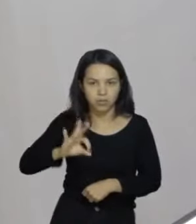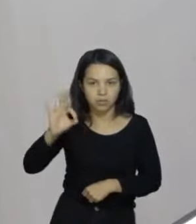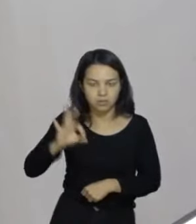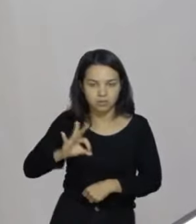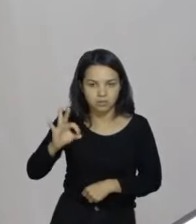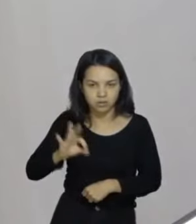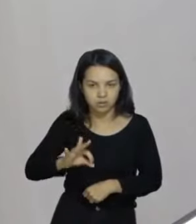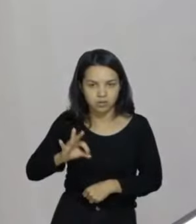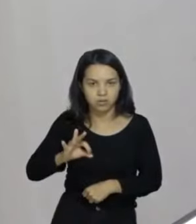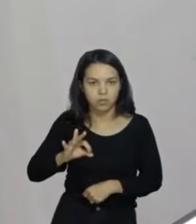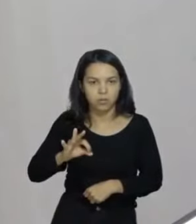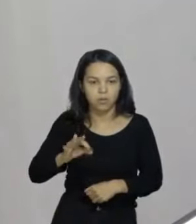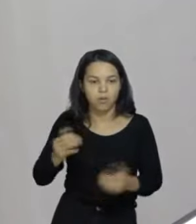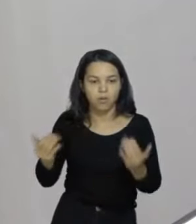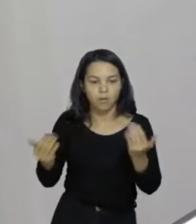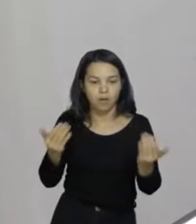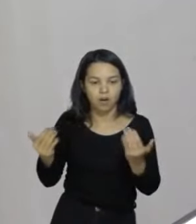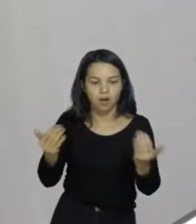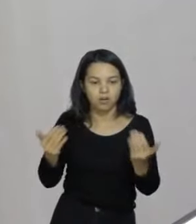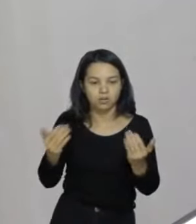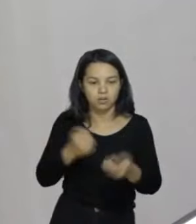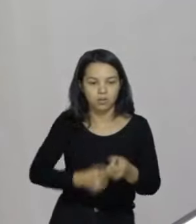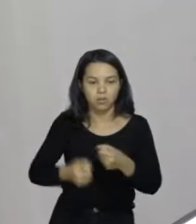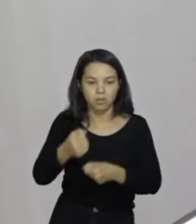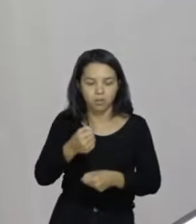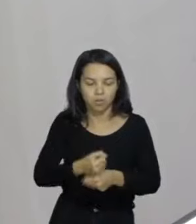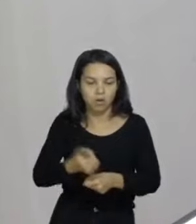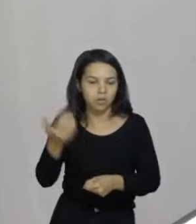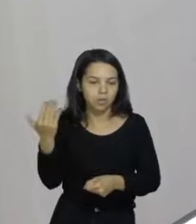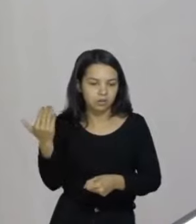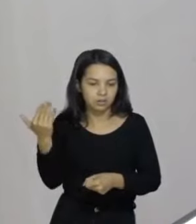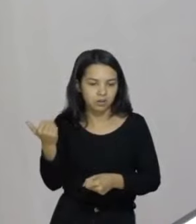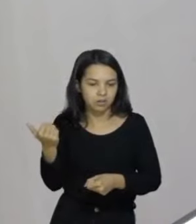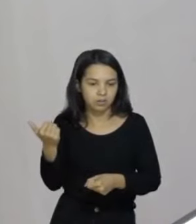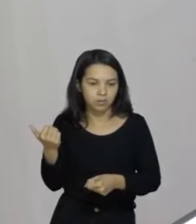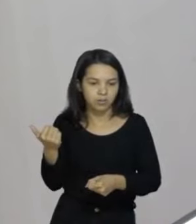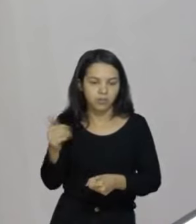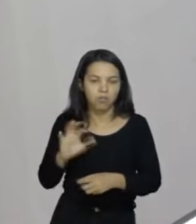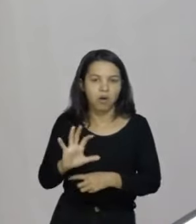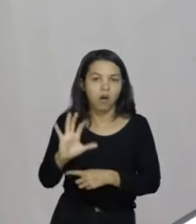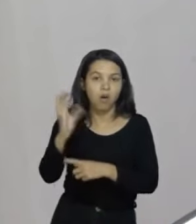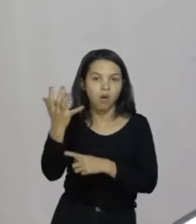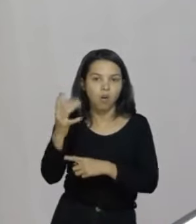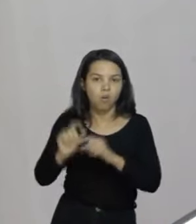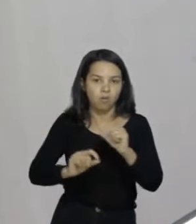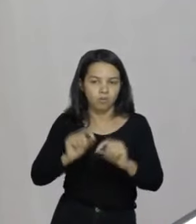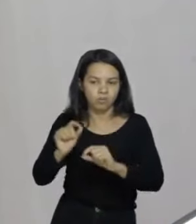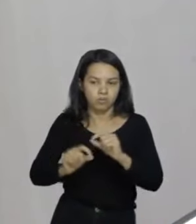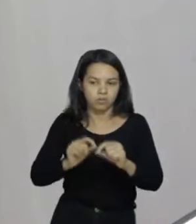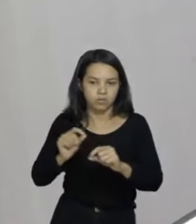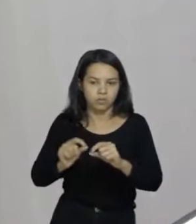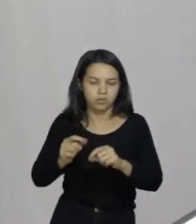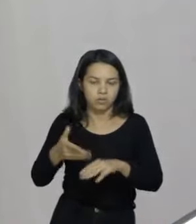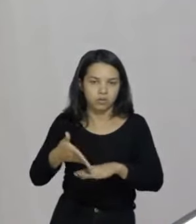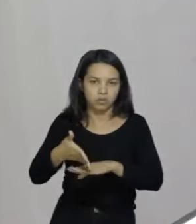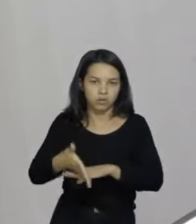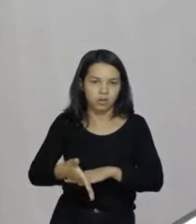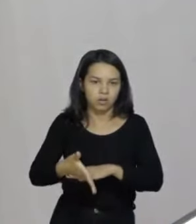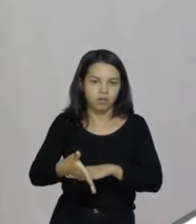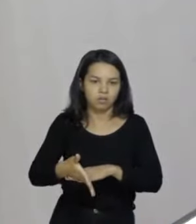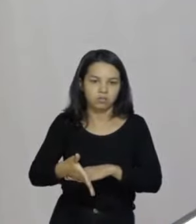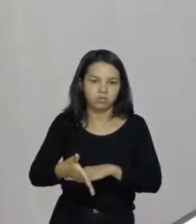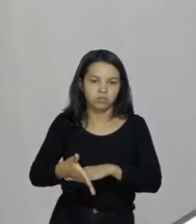para esse ano e o que que vai acontecer com entrada com esse excesso de